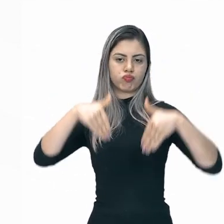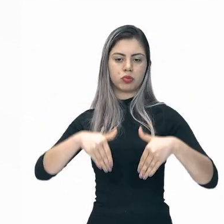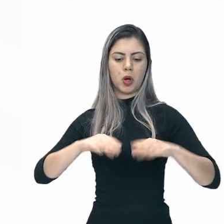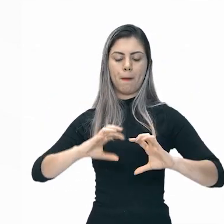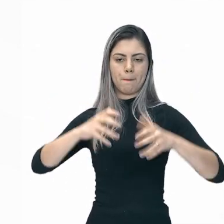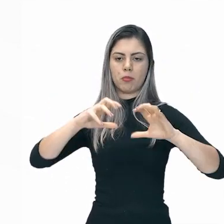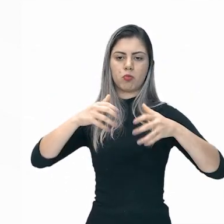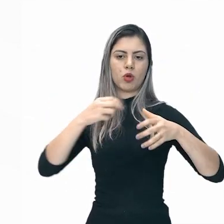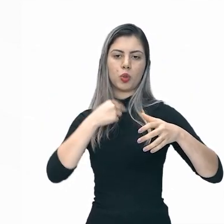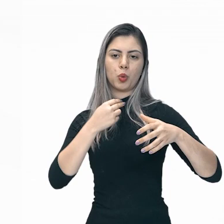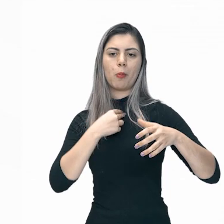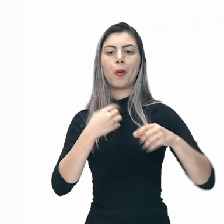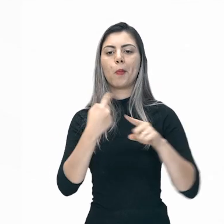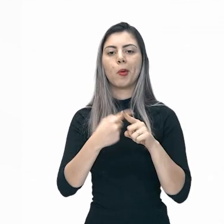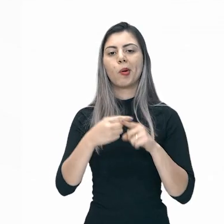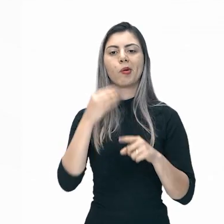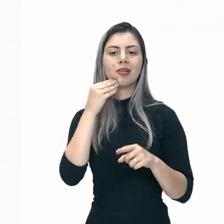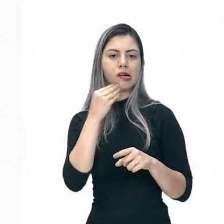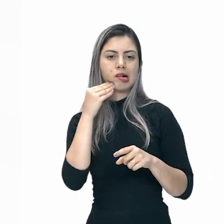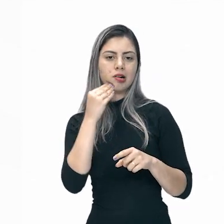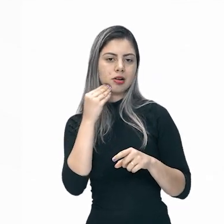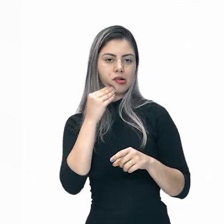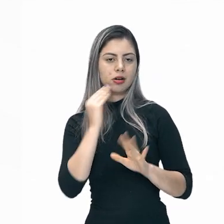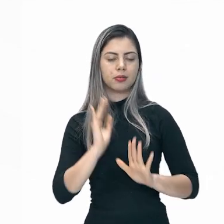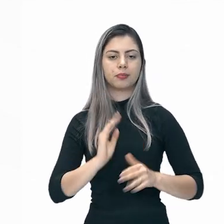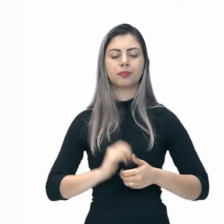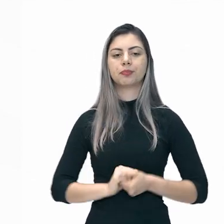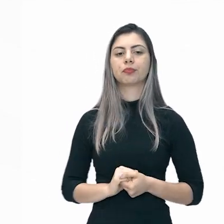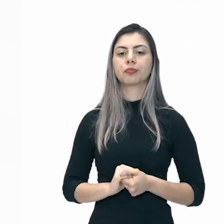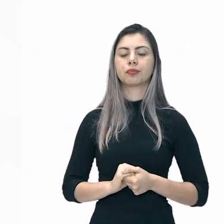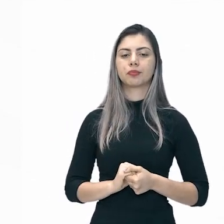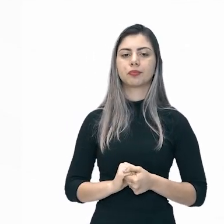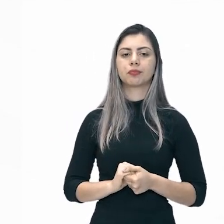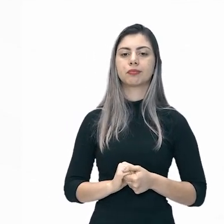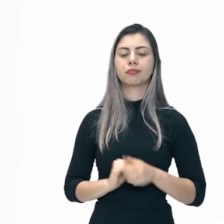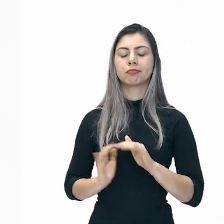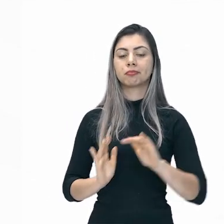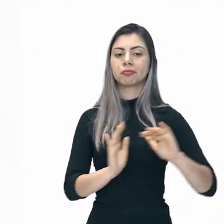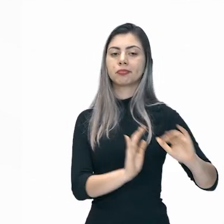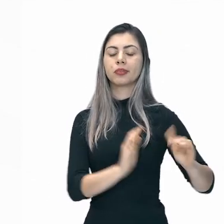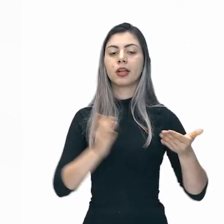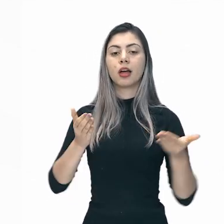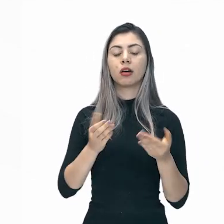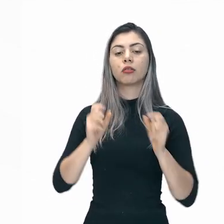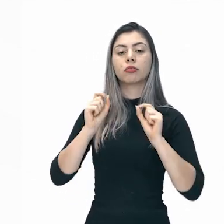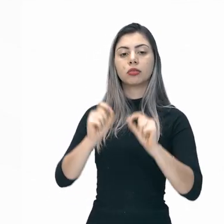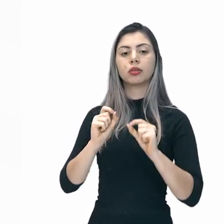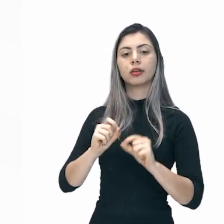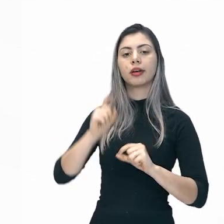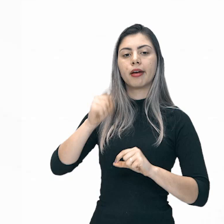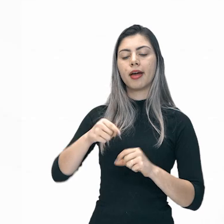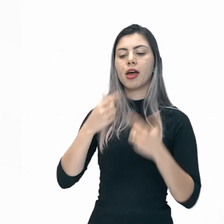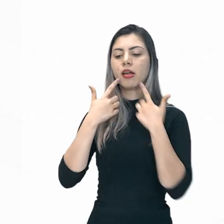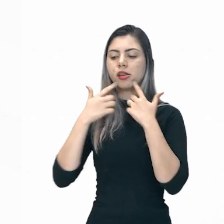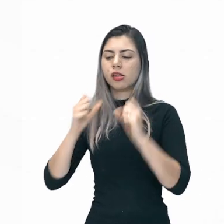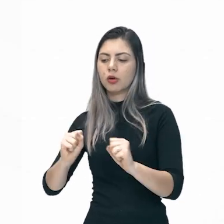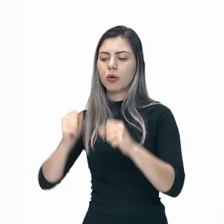Então, continuando. Aí, a partir daí, nós passamos para quê? Nas artes práticas de